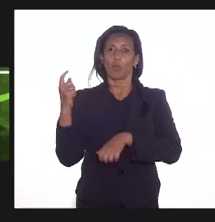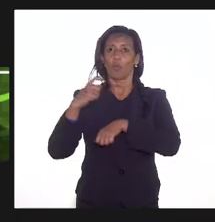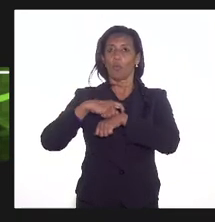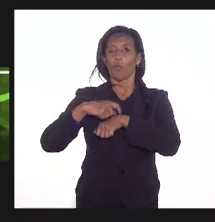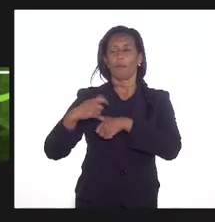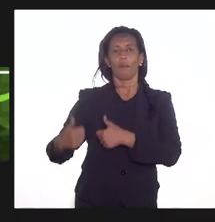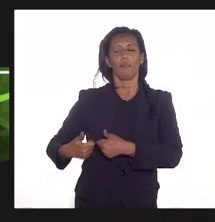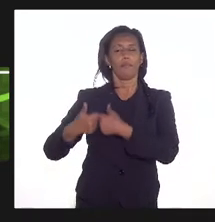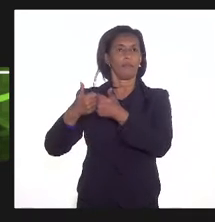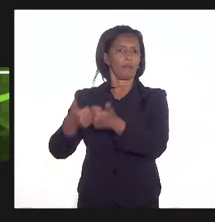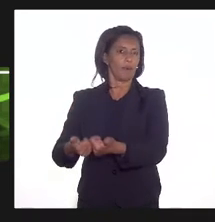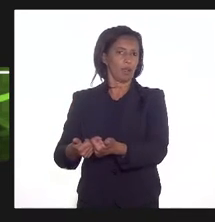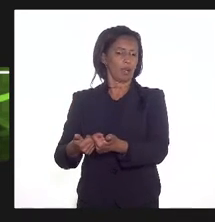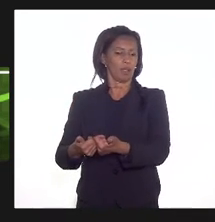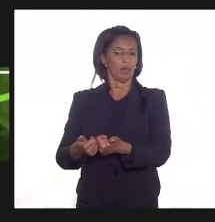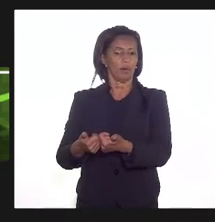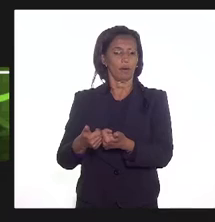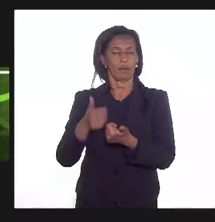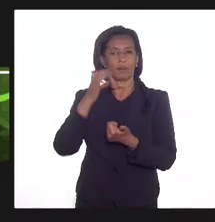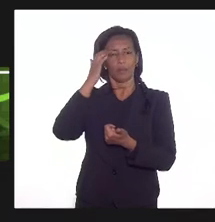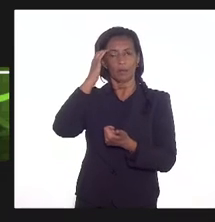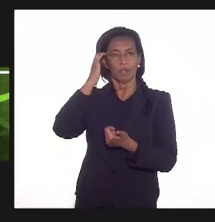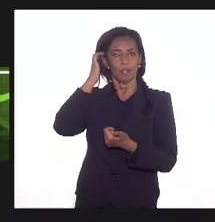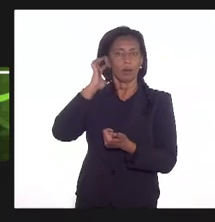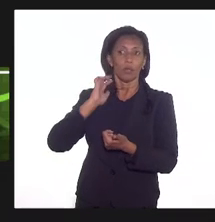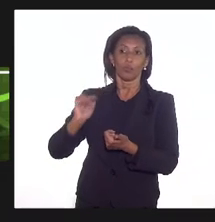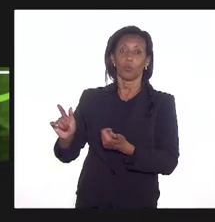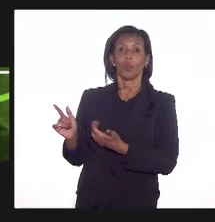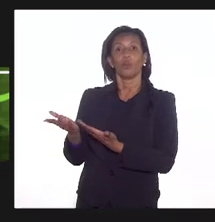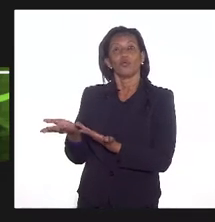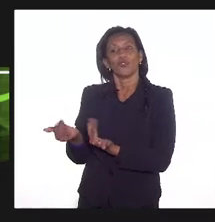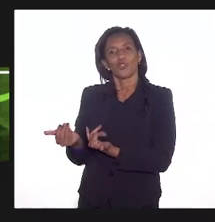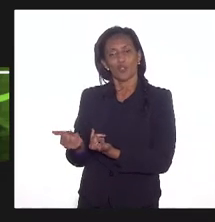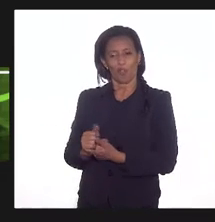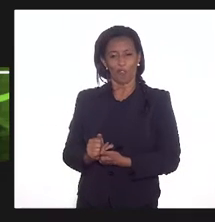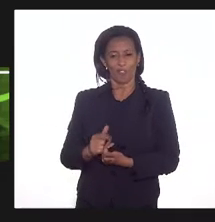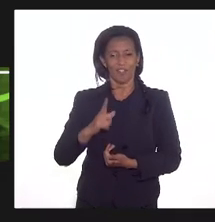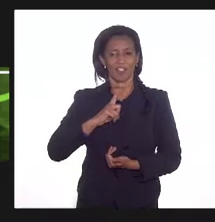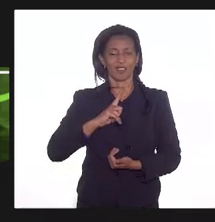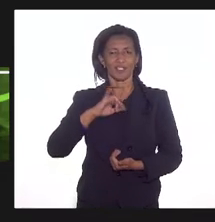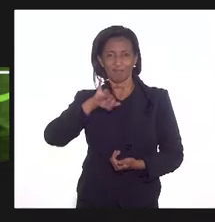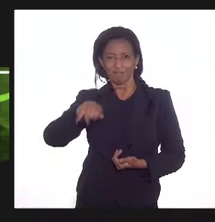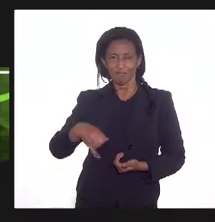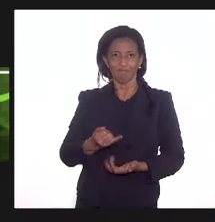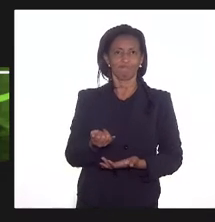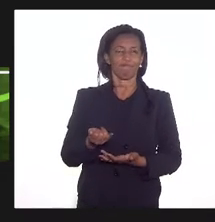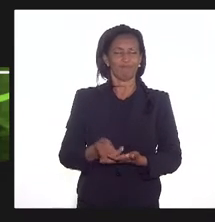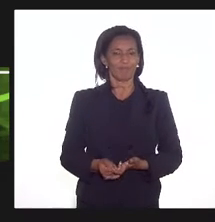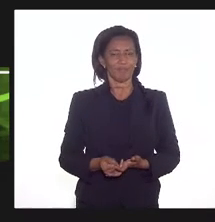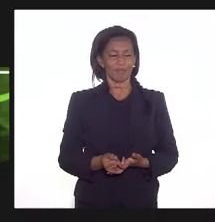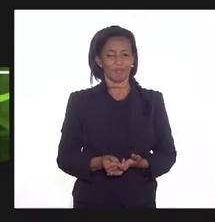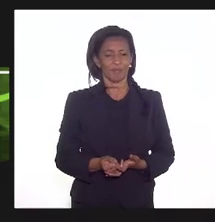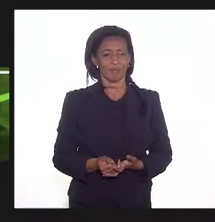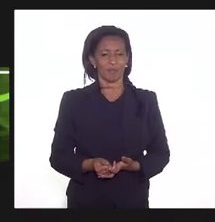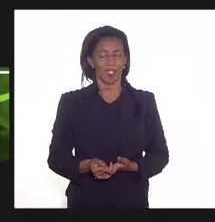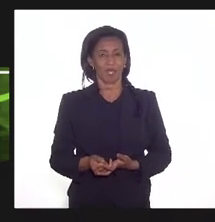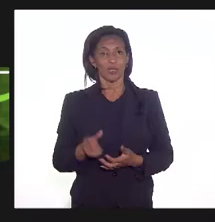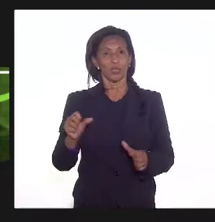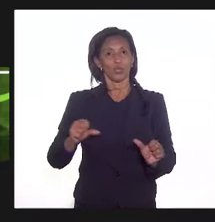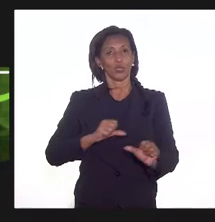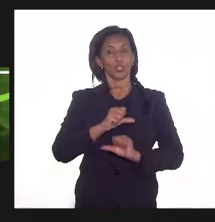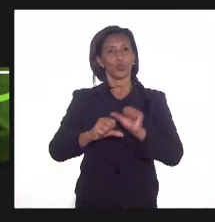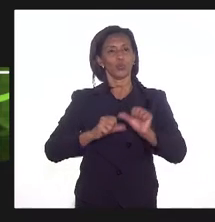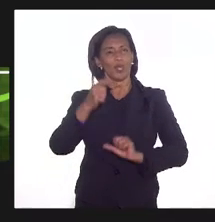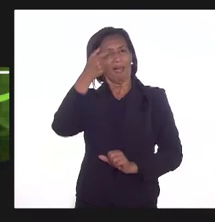melhor do que esse momento da adolescência que a gente tem essa possibilidade de modificar